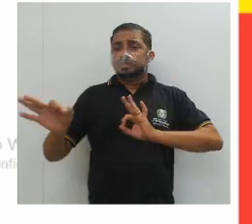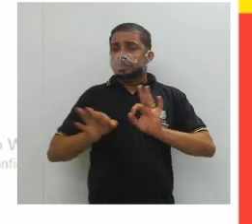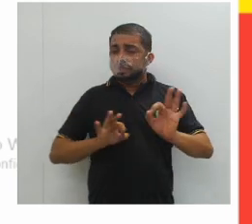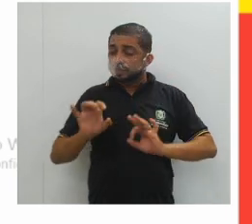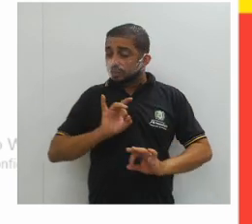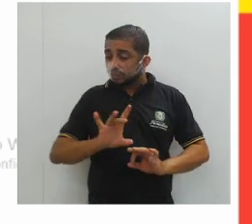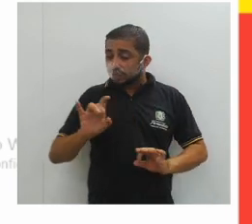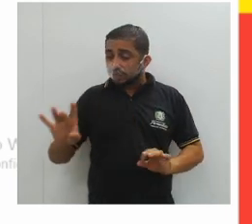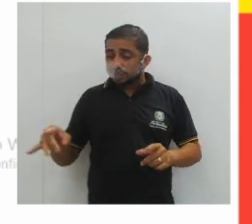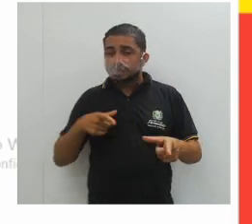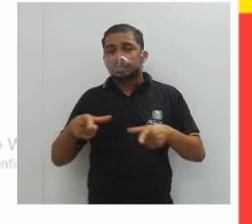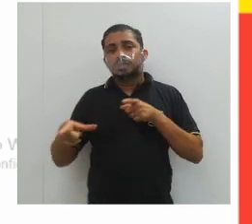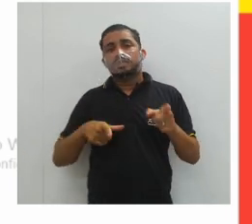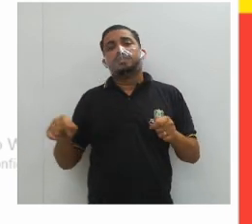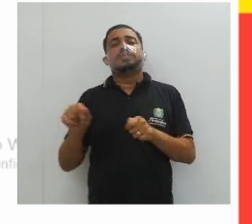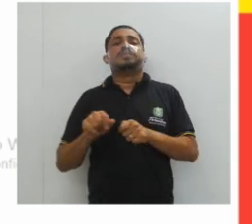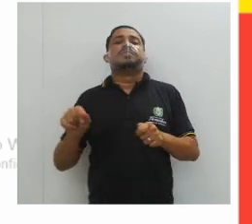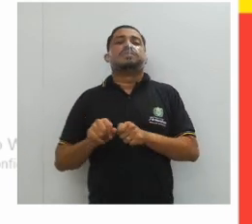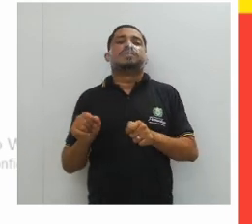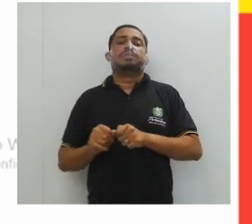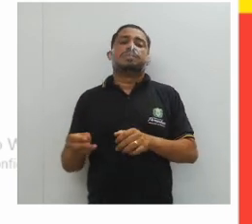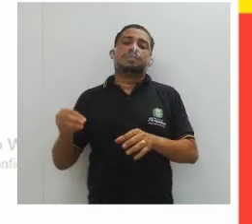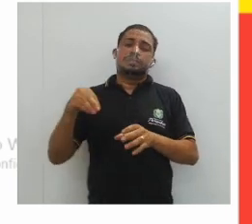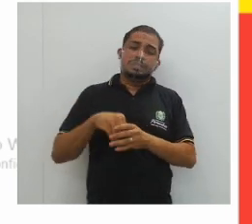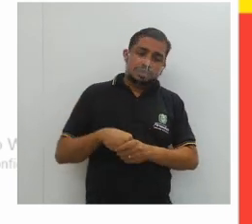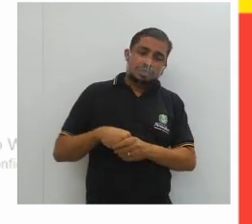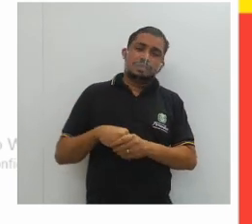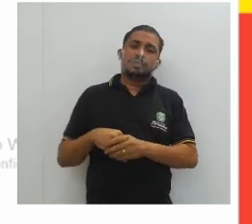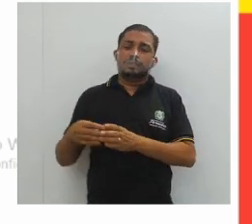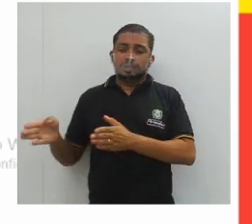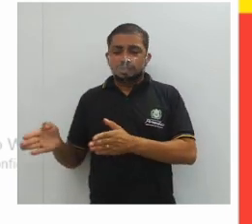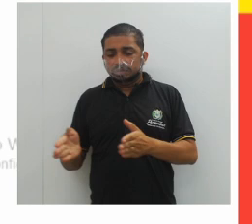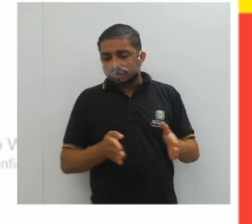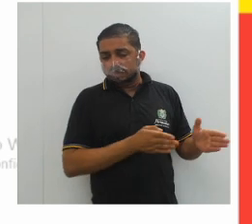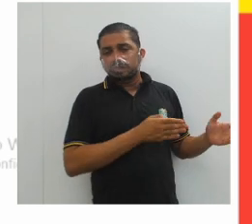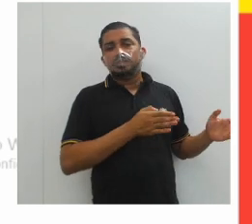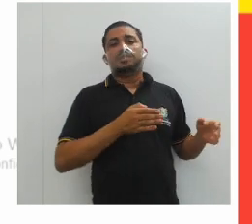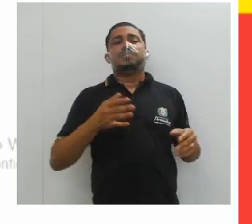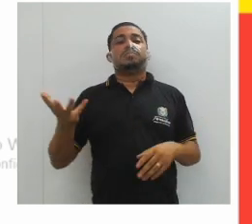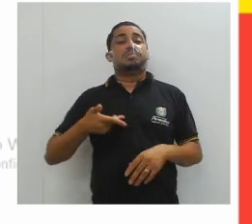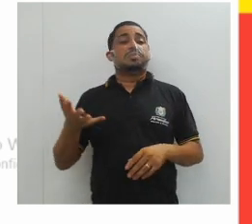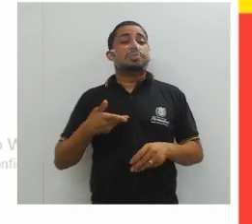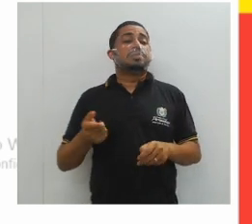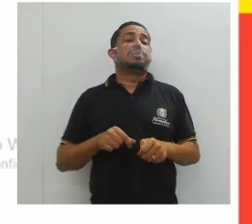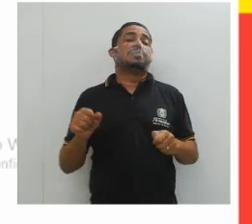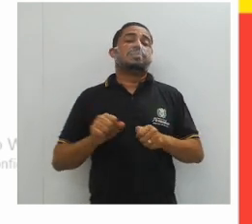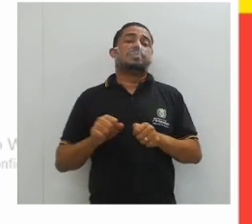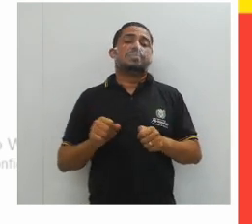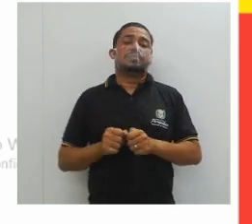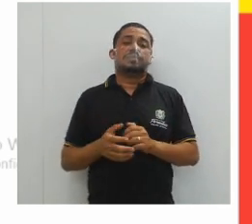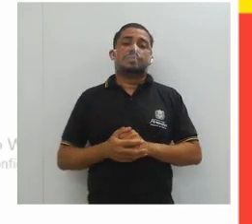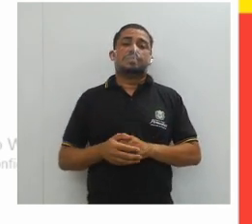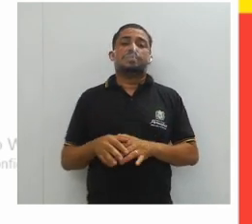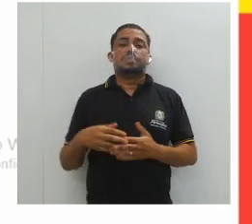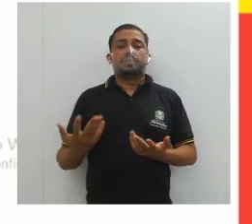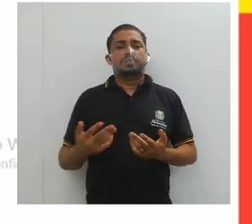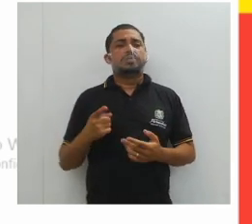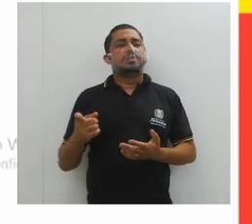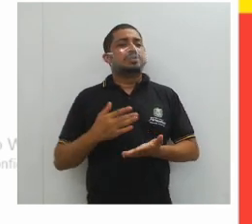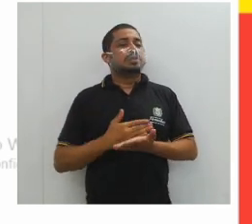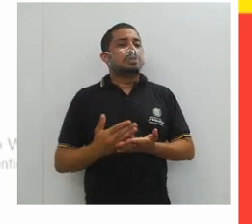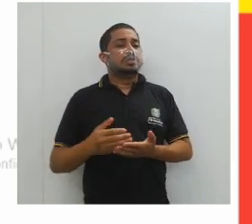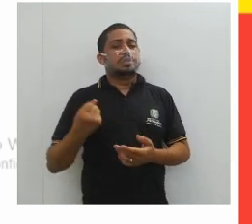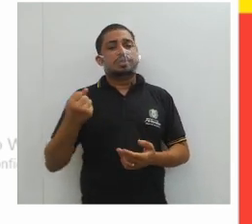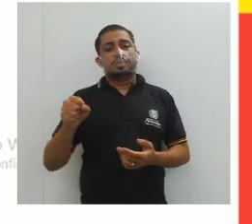cada trabalhador vai fazer dentro da linha de produção. O que cada trabalhador vai fazer dentro da linha de produção. Gente, isso é início já